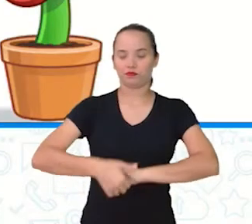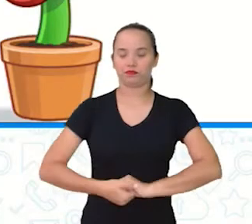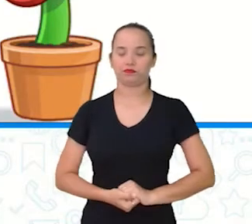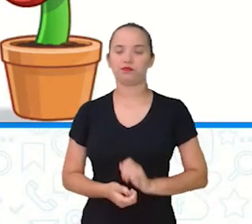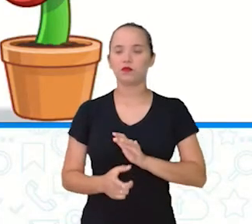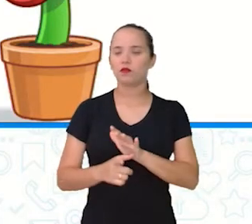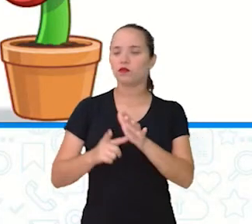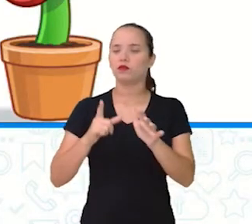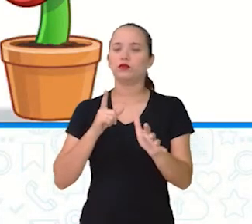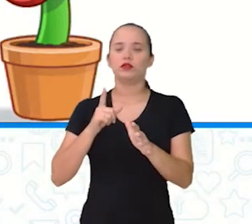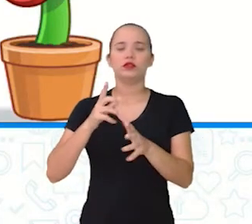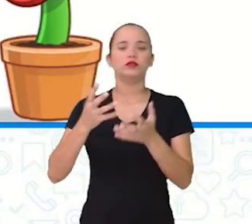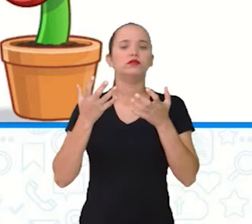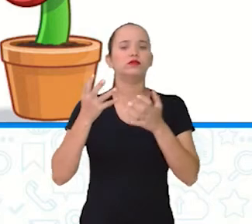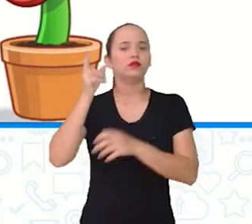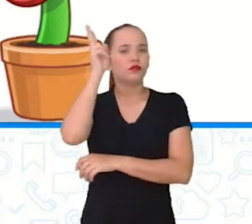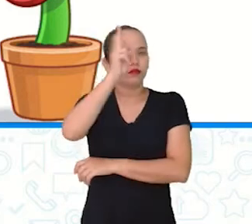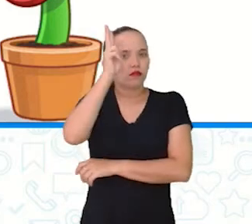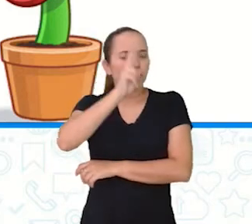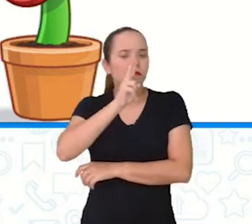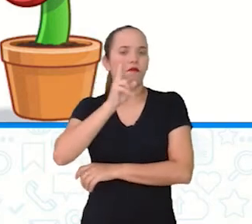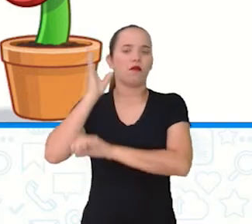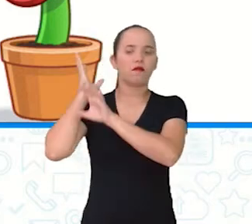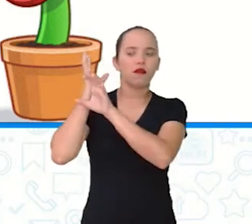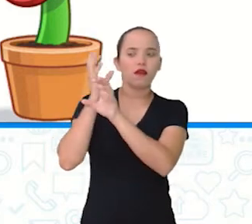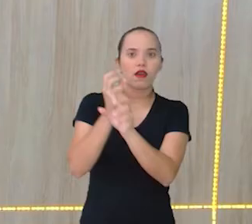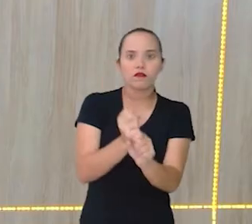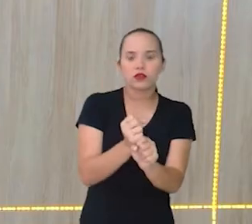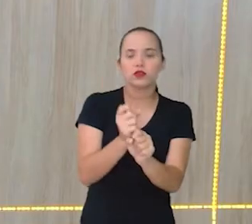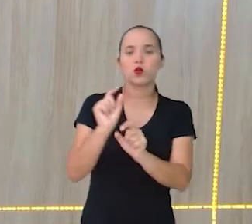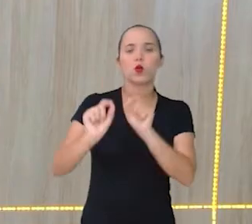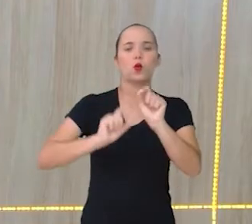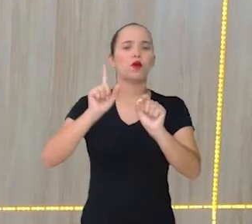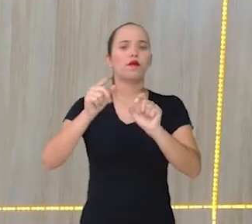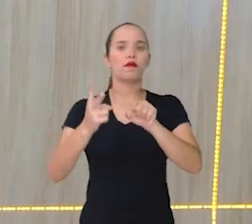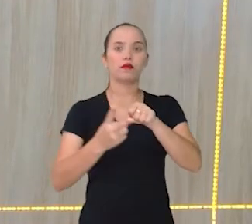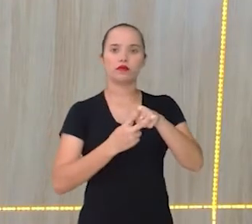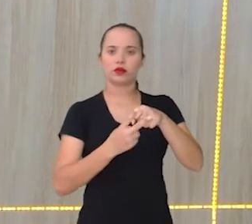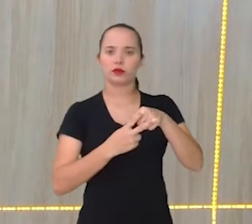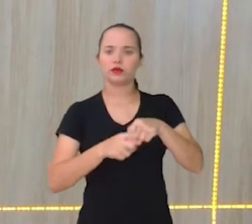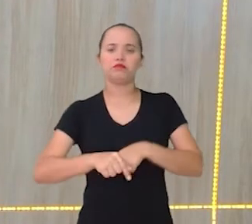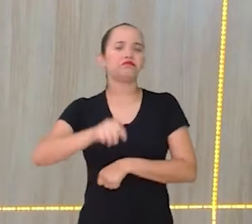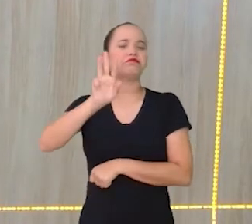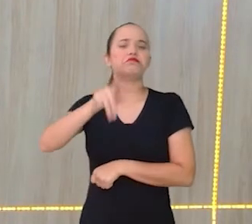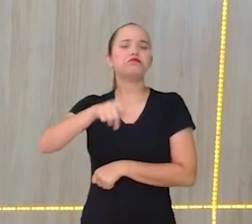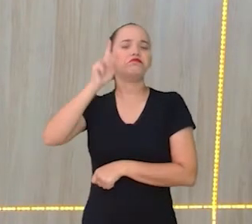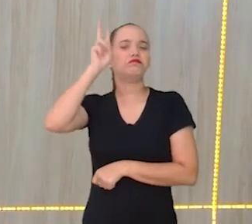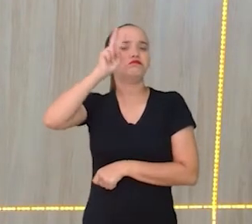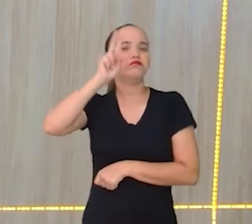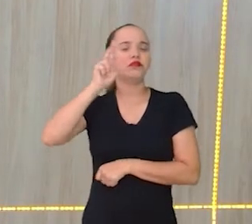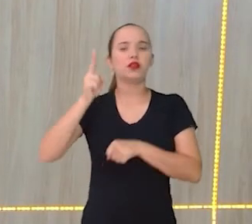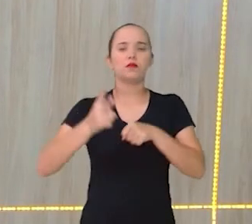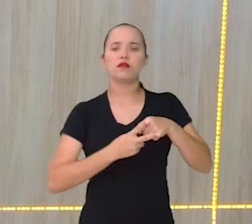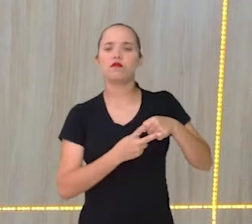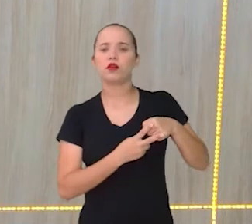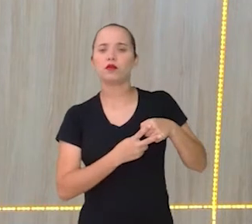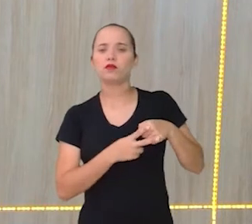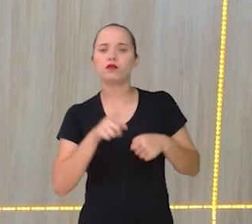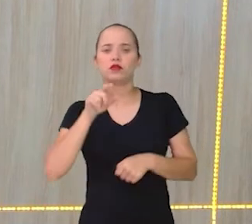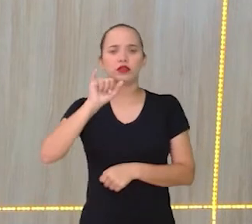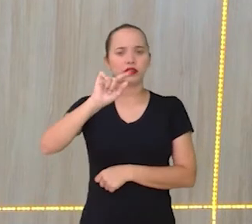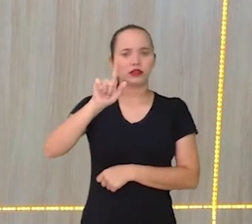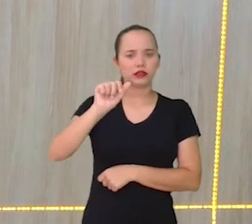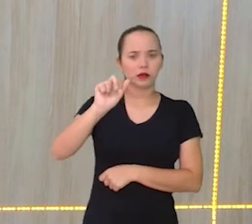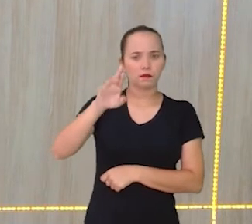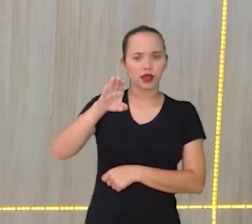vamos lembrar, vamos revisar o que são verbos. Quem lembra aí o que são verbos? Isabela, você lembra o que